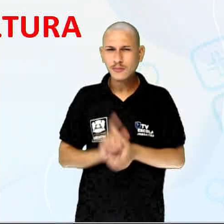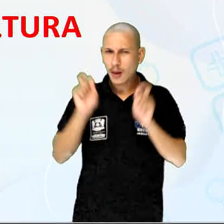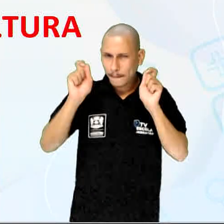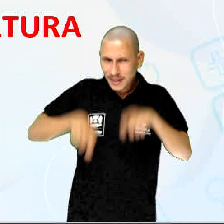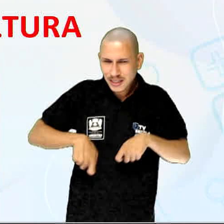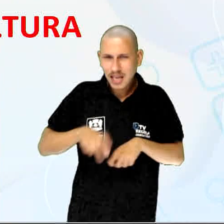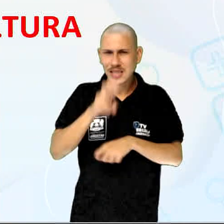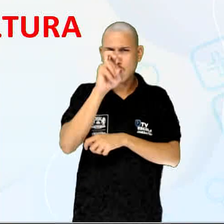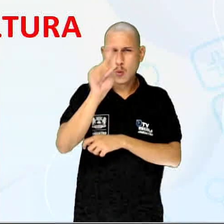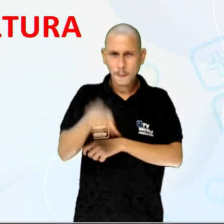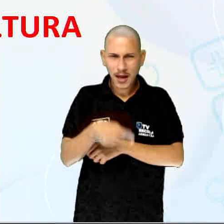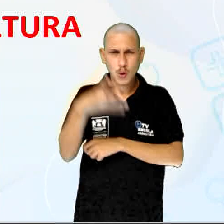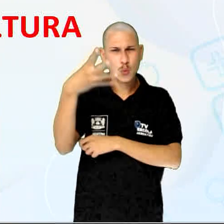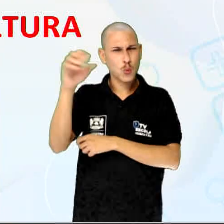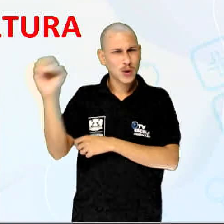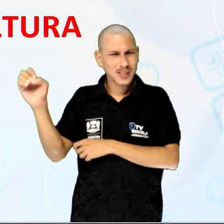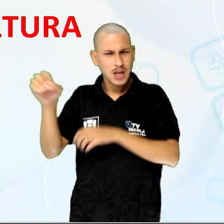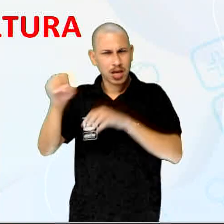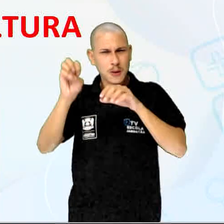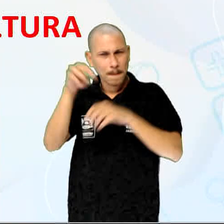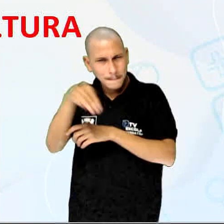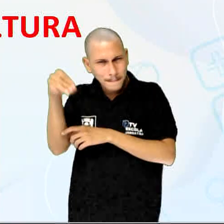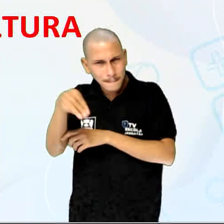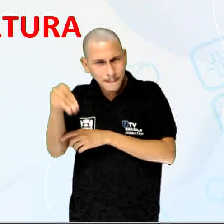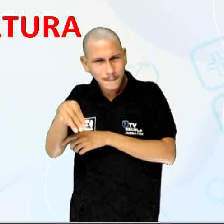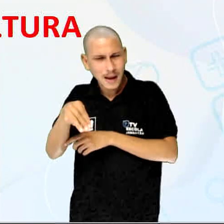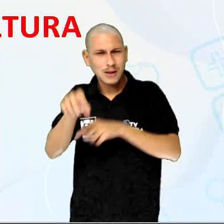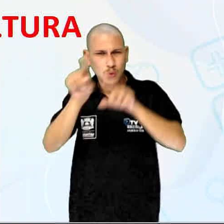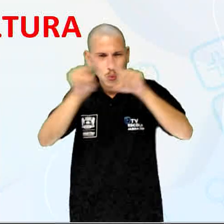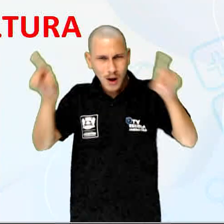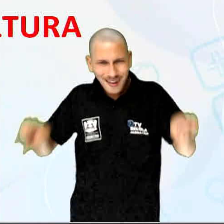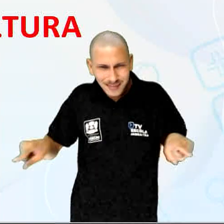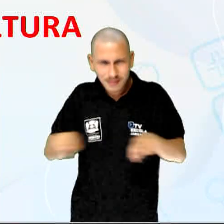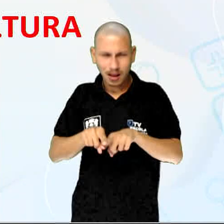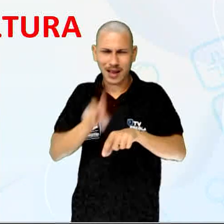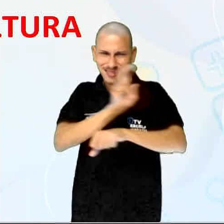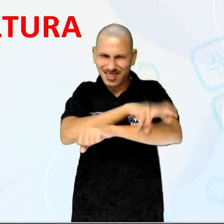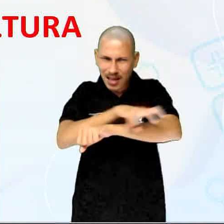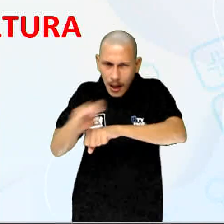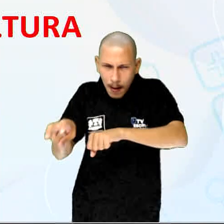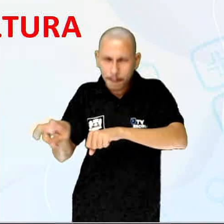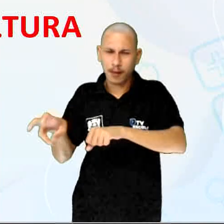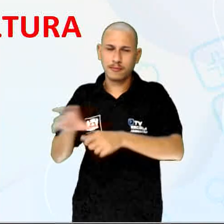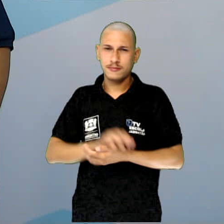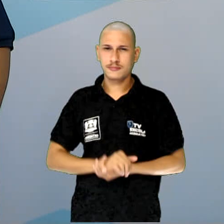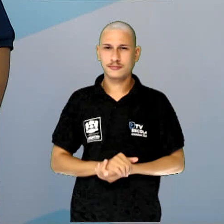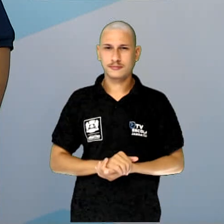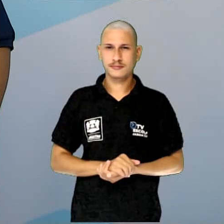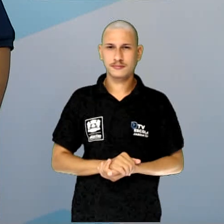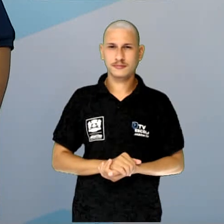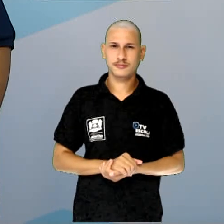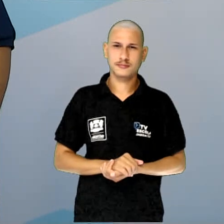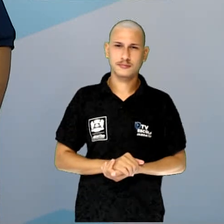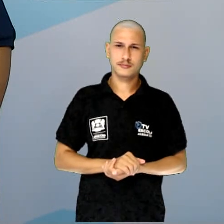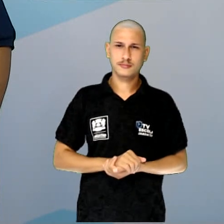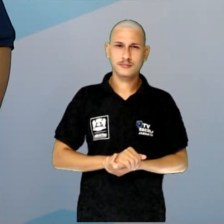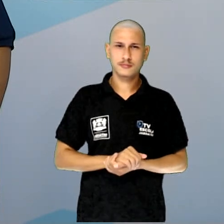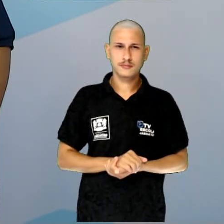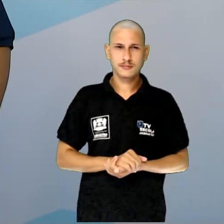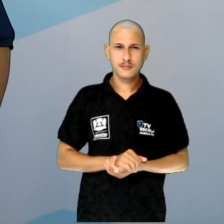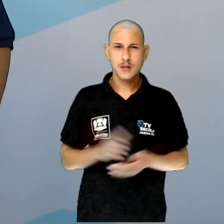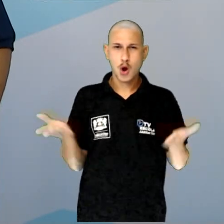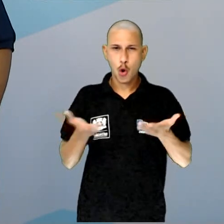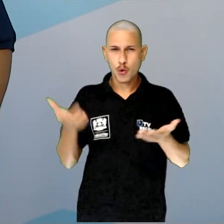de 5.400 metros quadrados de grama para poder cobrir esse campo de futebol. Ok? Vamos ver